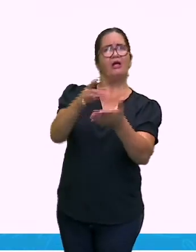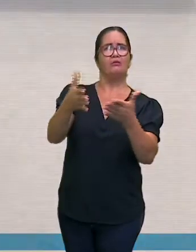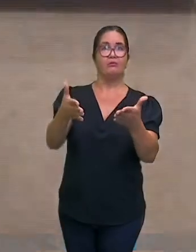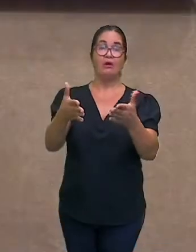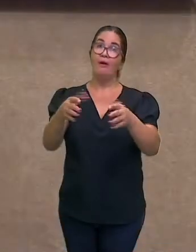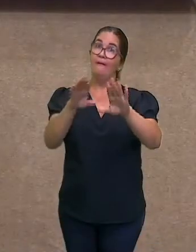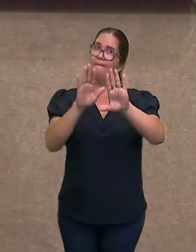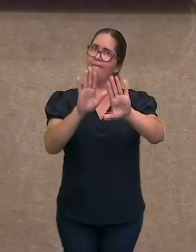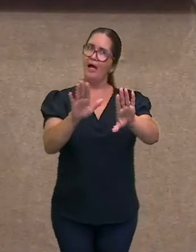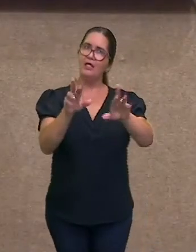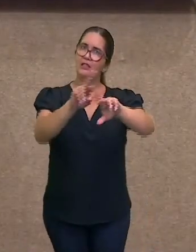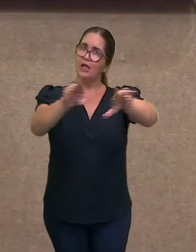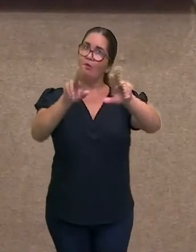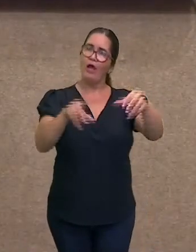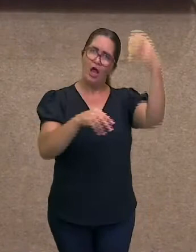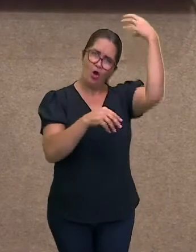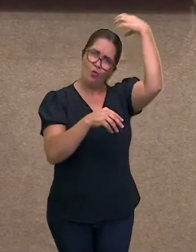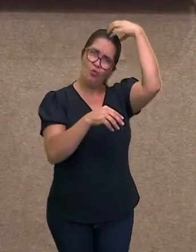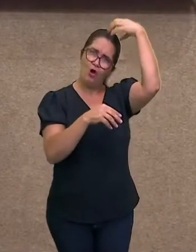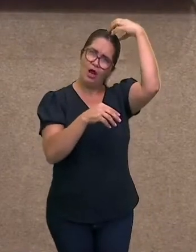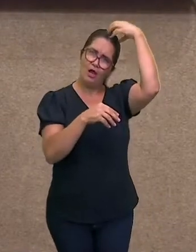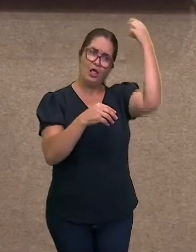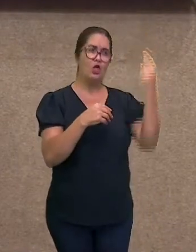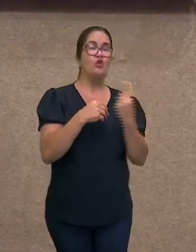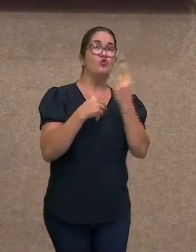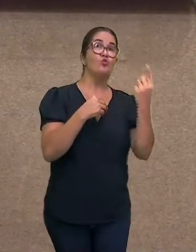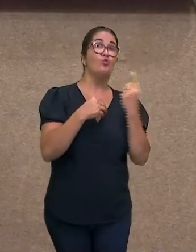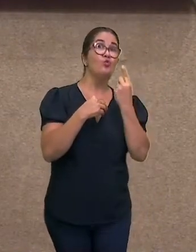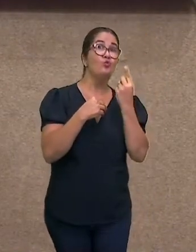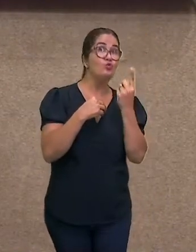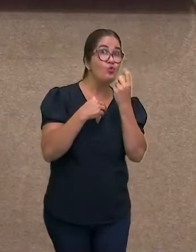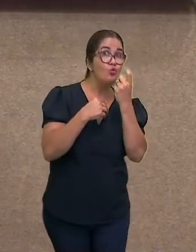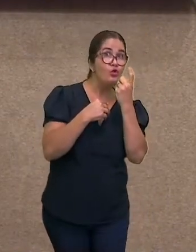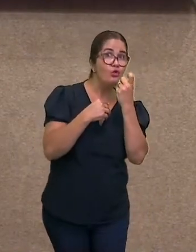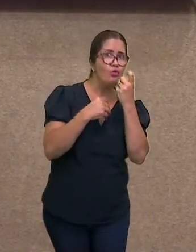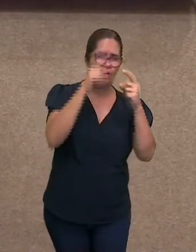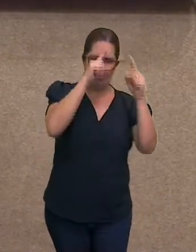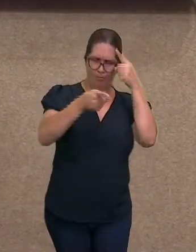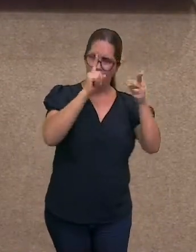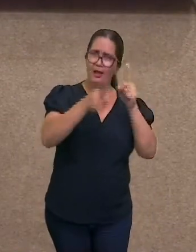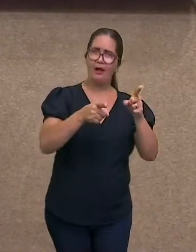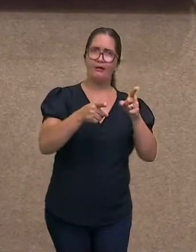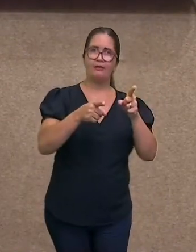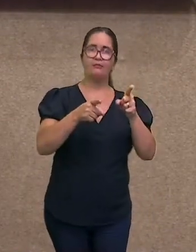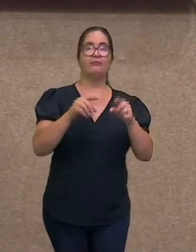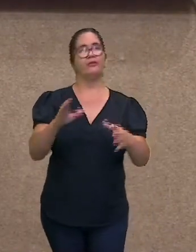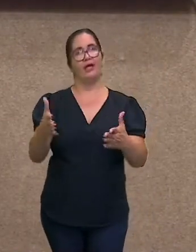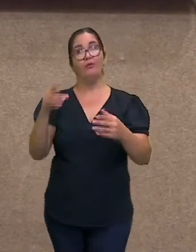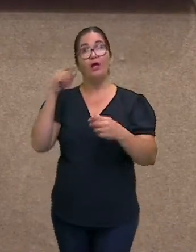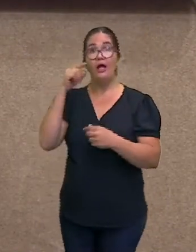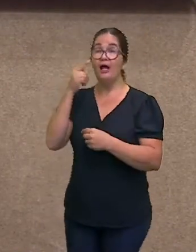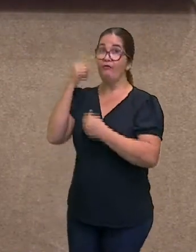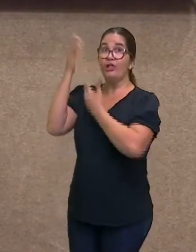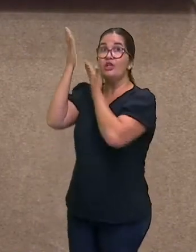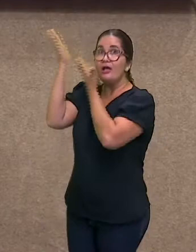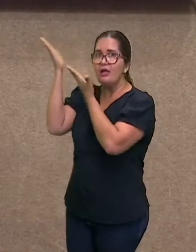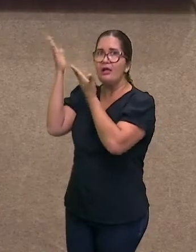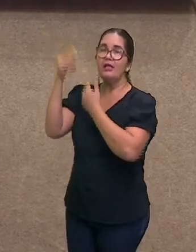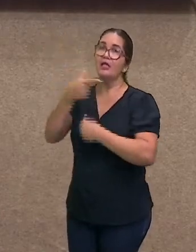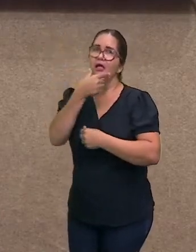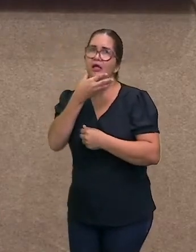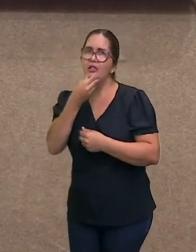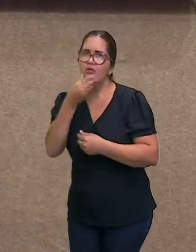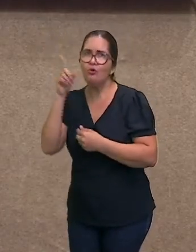do rei. Olha que interessante. Ele defendia o poder absoluto do Estado, mas não tinha